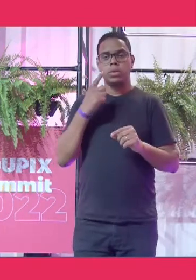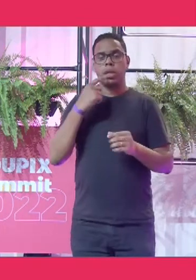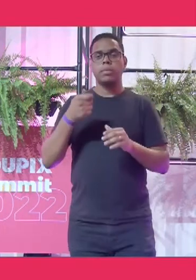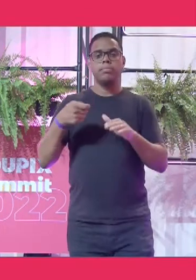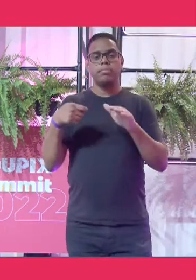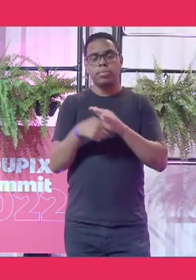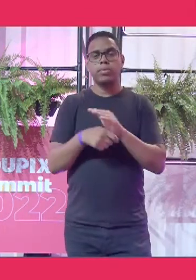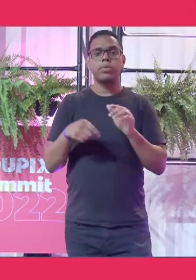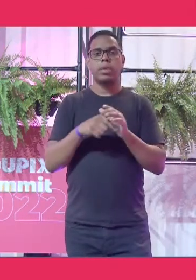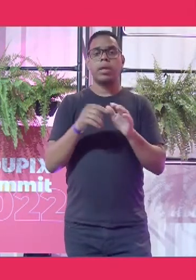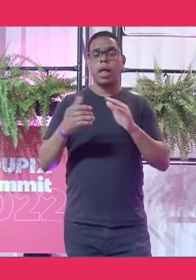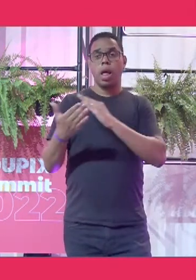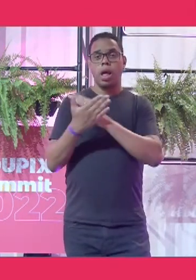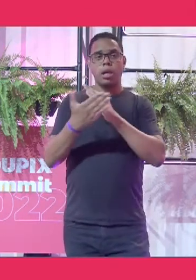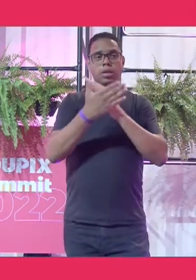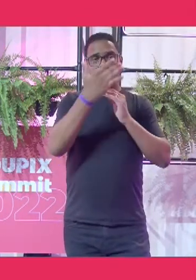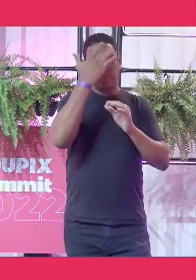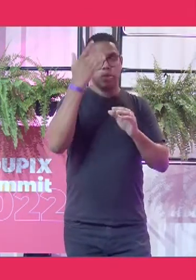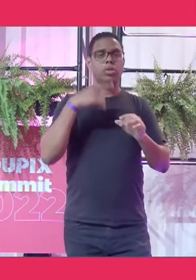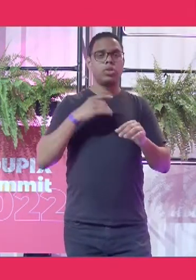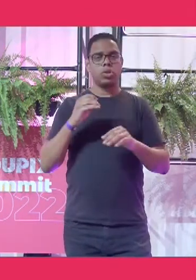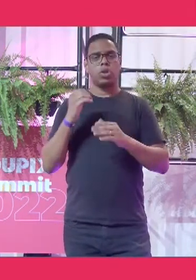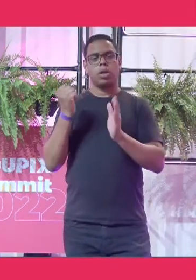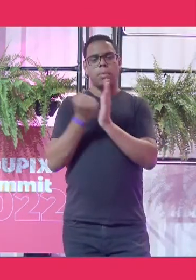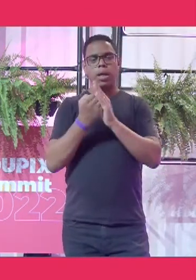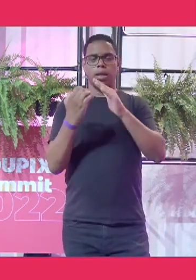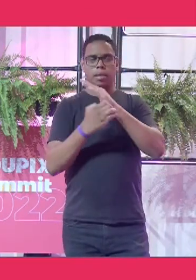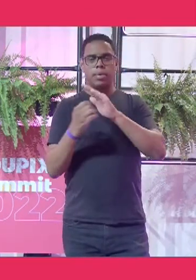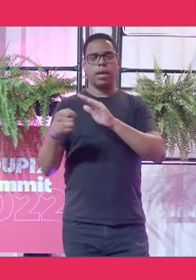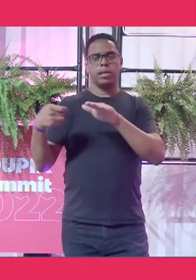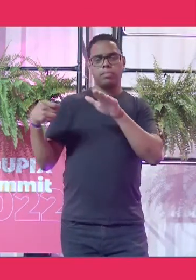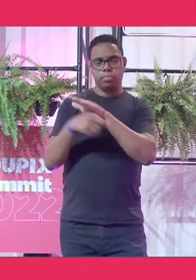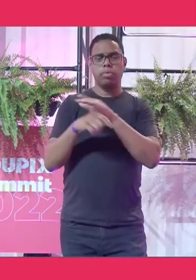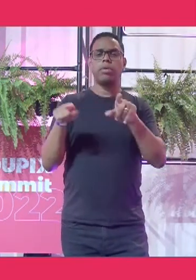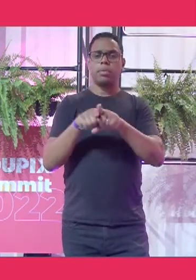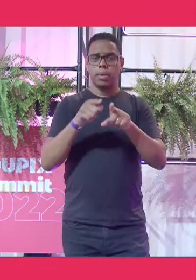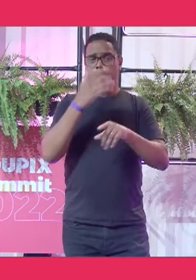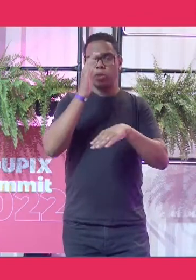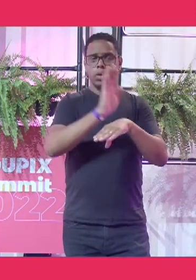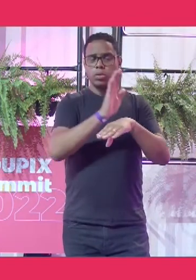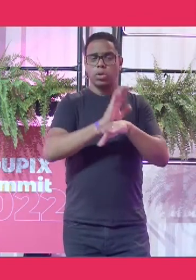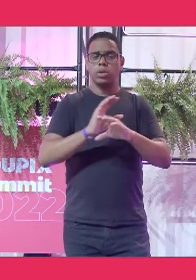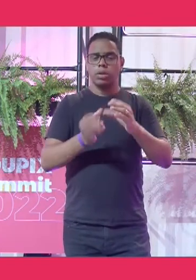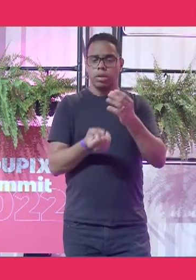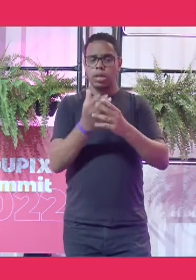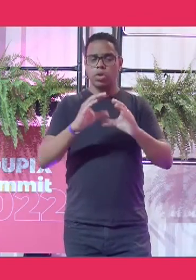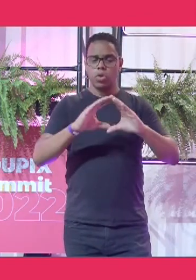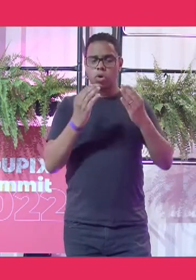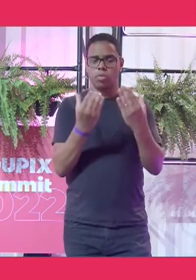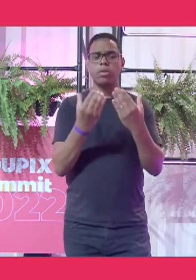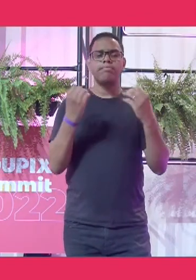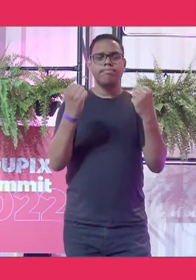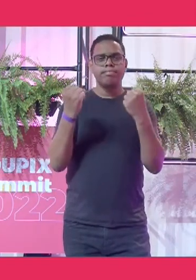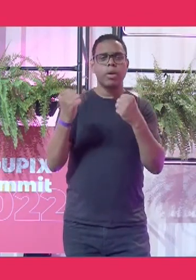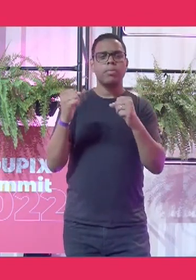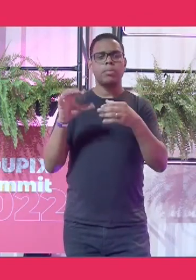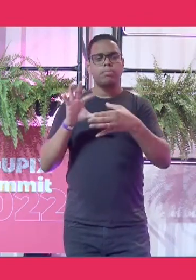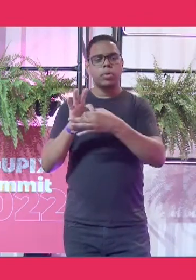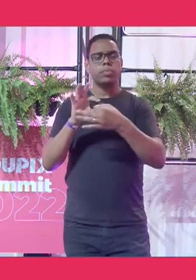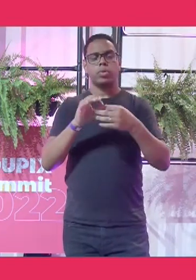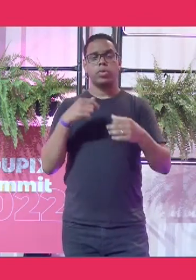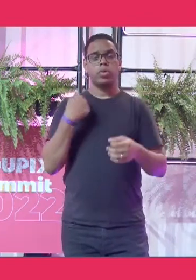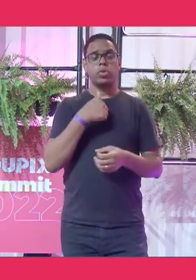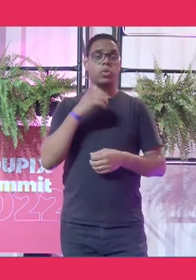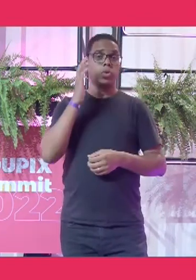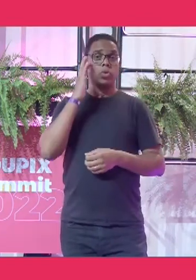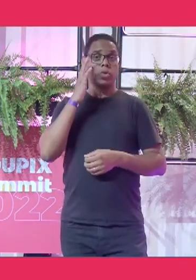financiado pelas pessoas, não somente pelas marcas, né? Construir comunidades fortes. Às vezes a gente fica sonhando